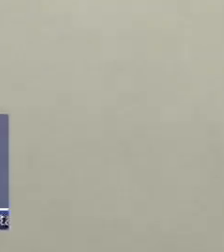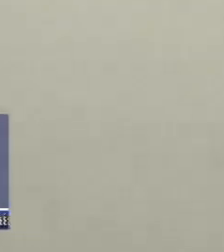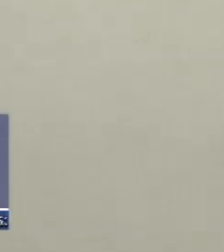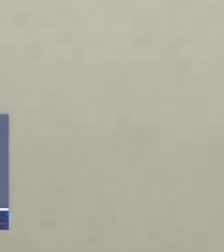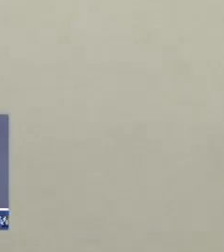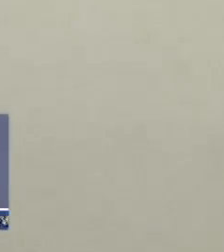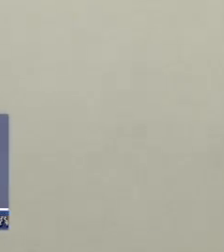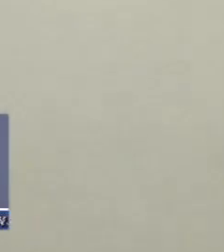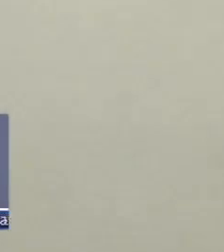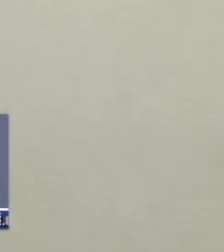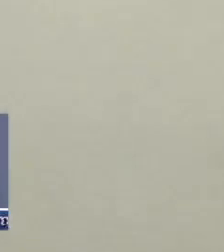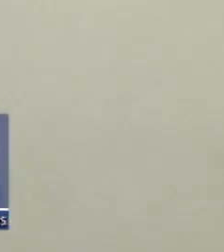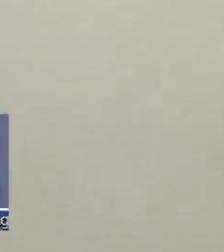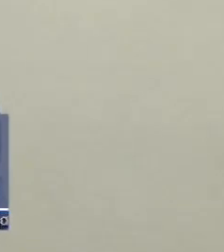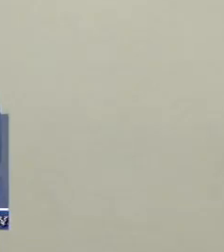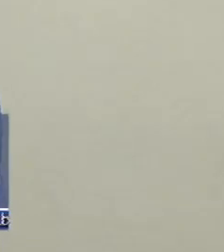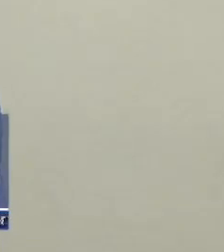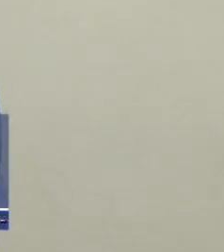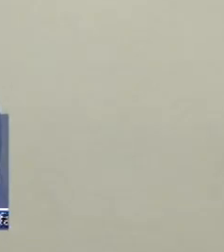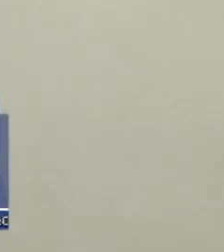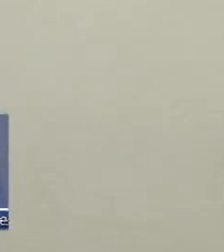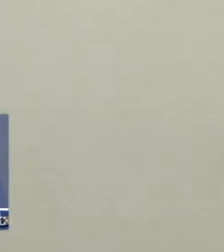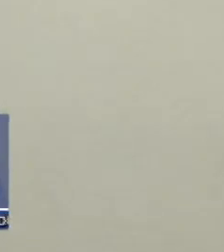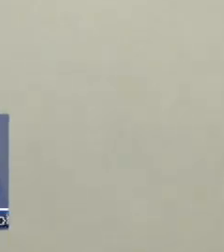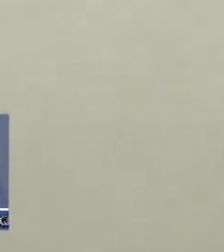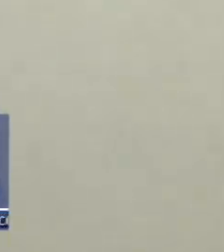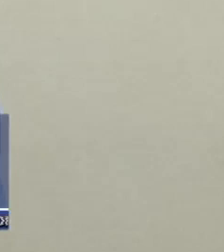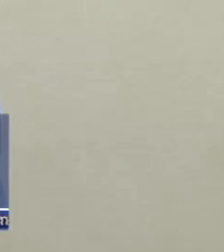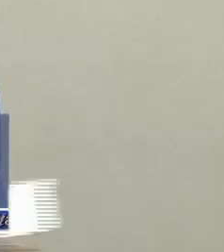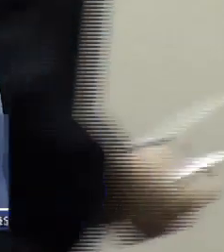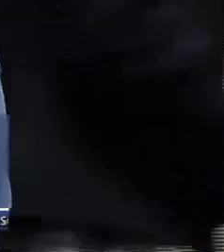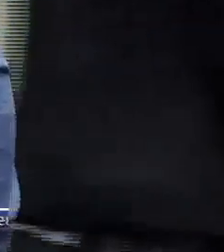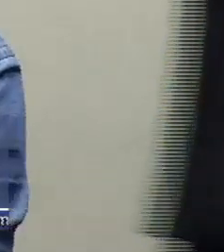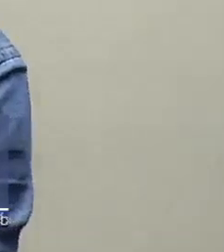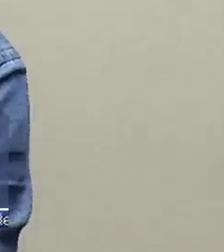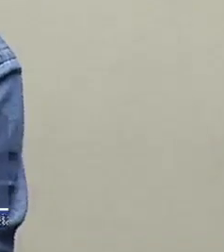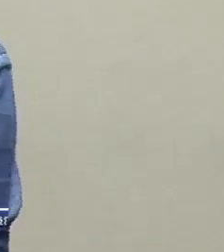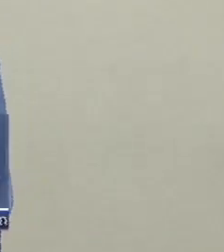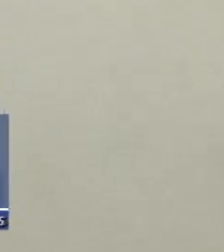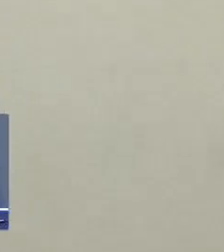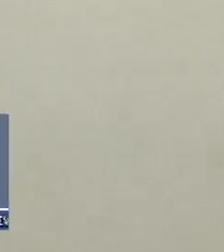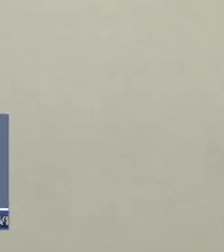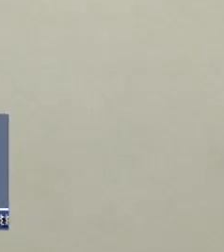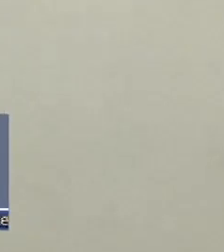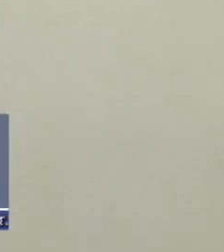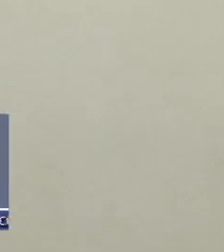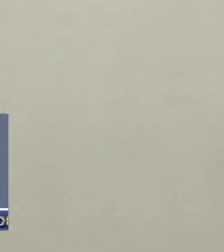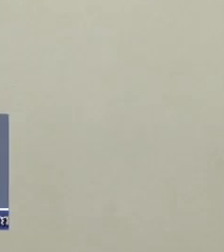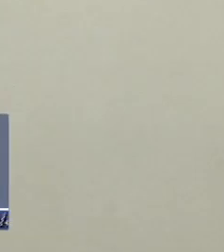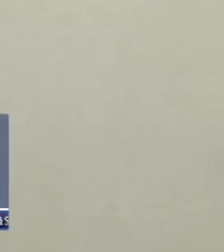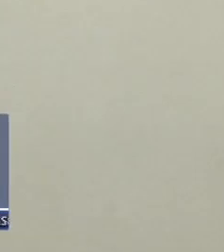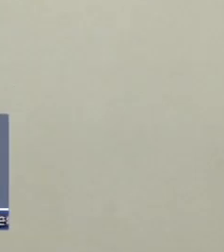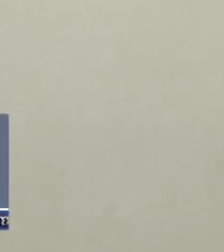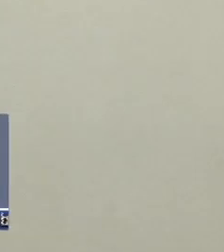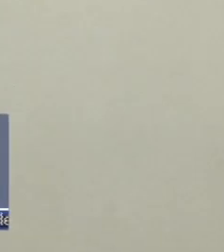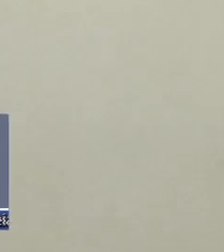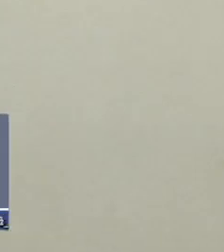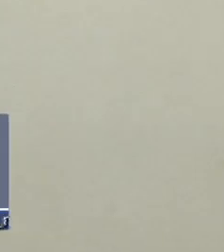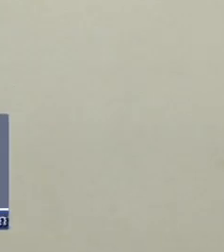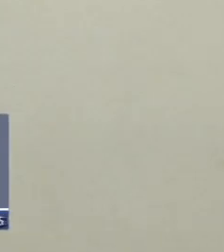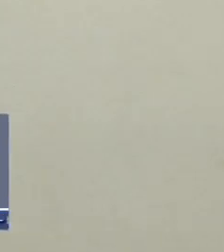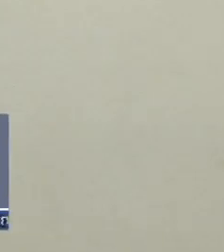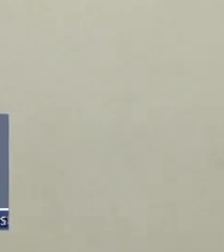para ficar definido a zona de amortecimento pra a unidade ter visitação passam-se